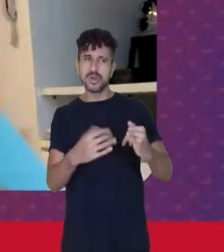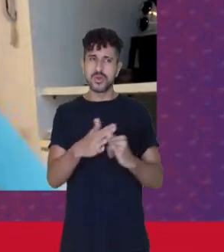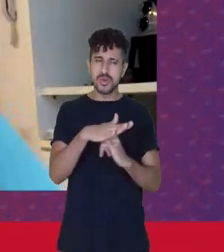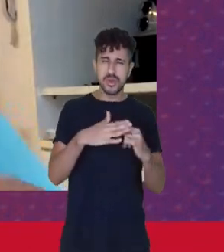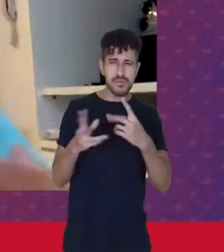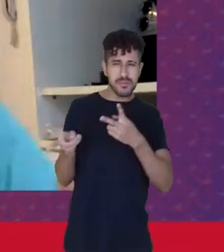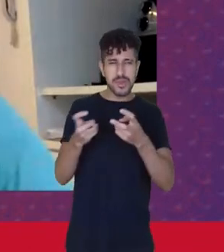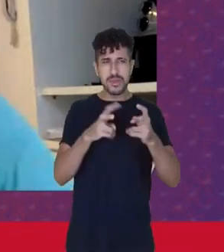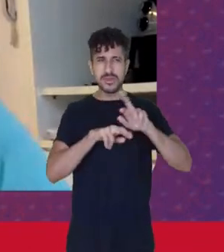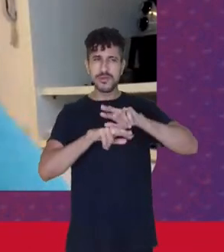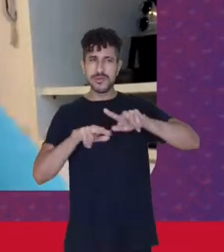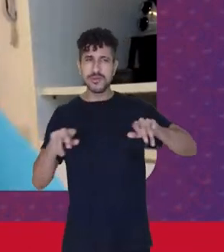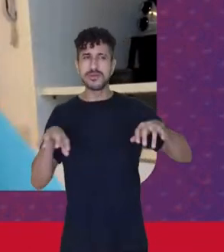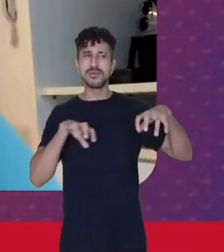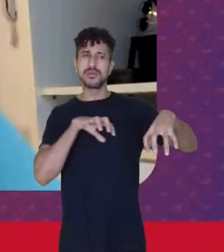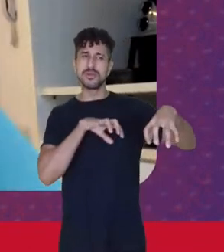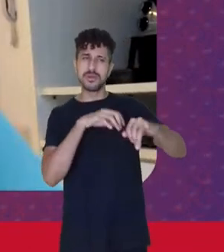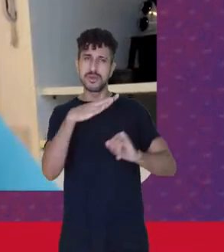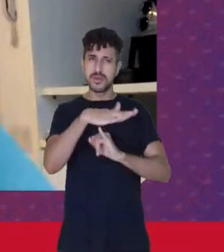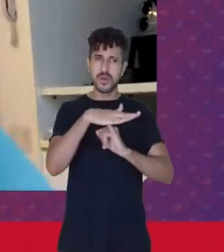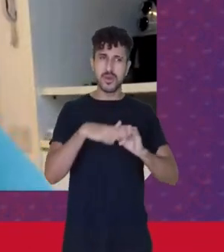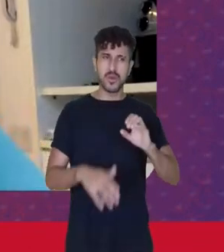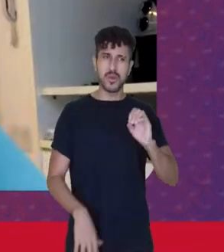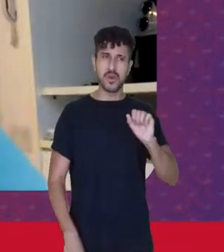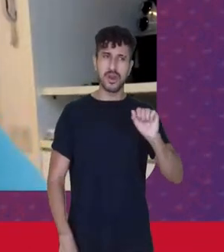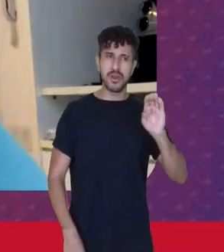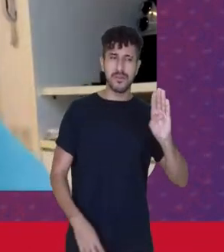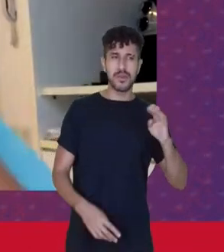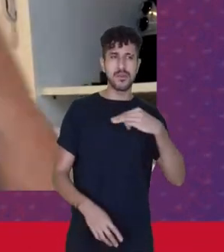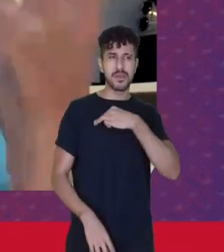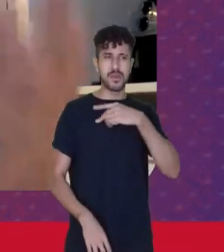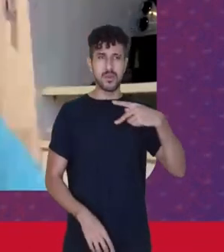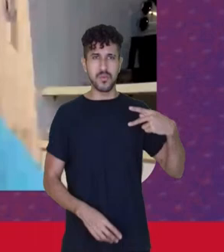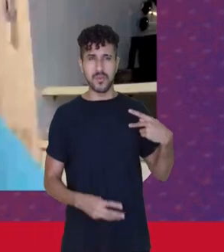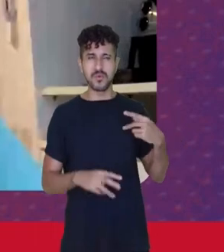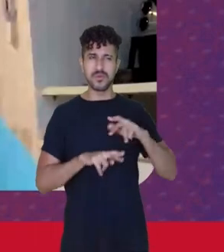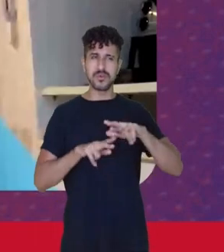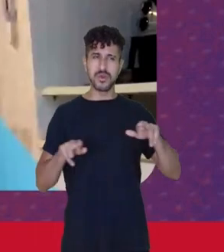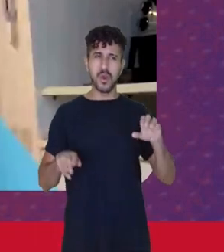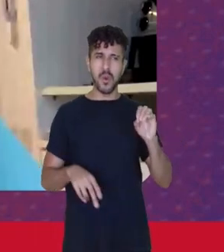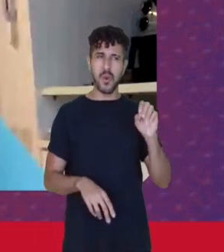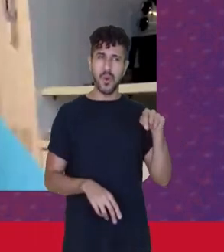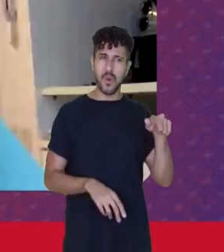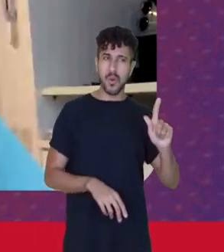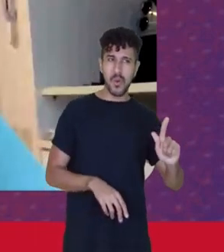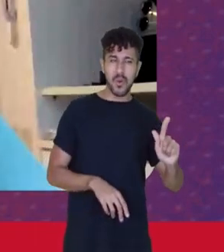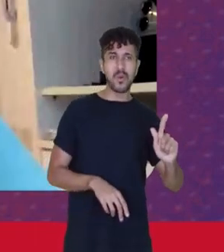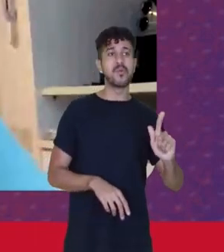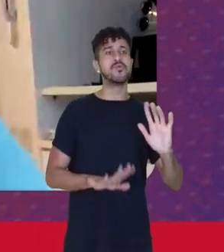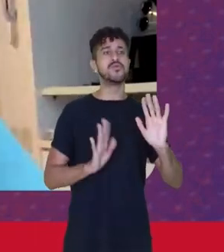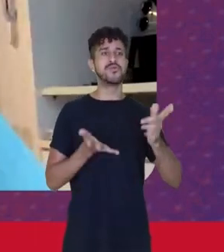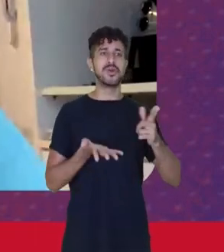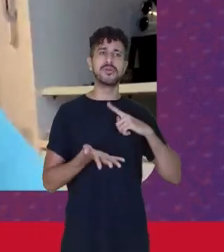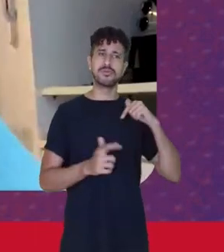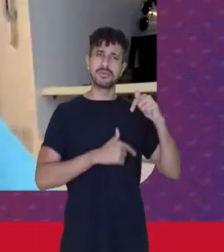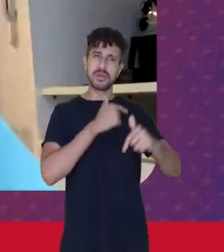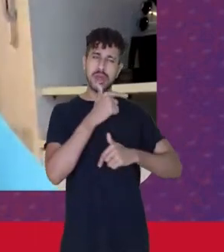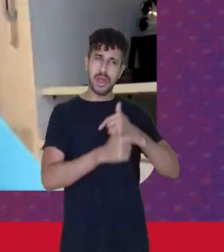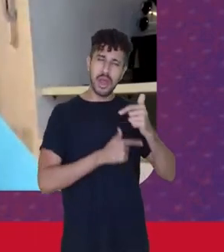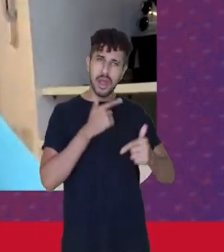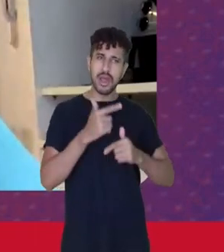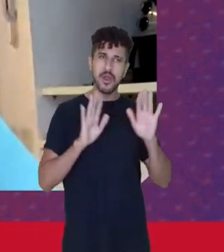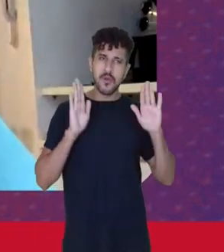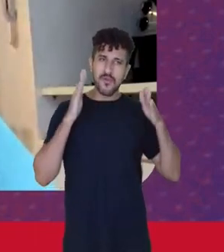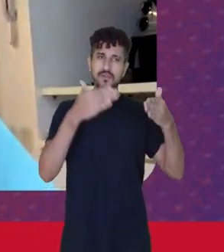identificado diversas instituições, como a OAB, Ministério Público, inúmeras ONGs e tal, que tinham atuação